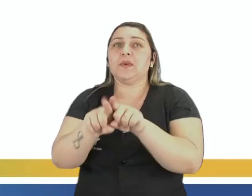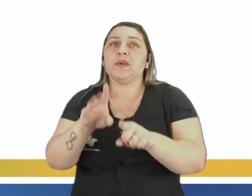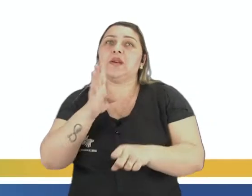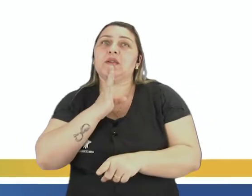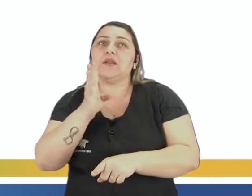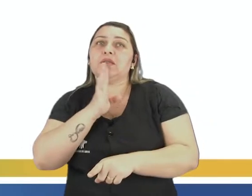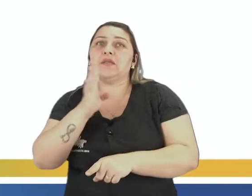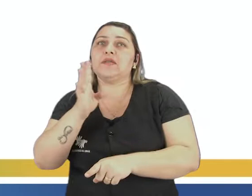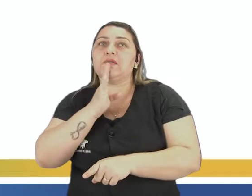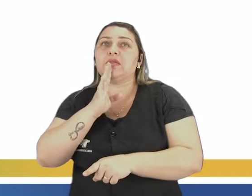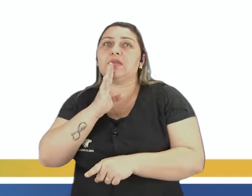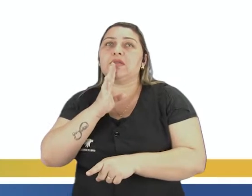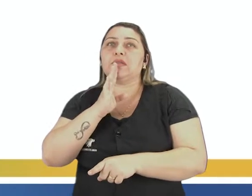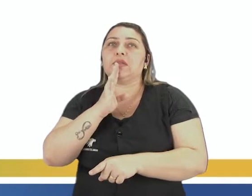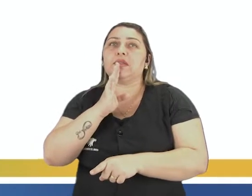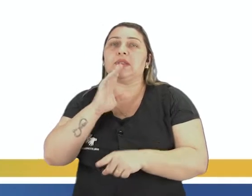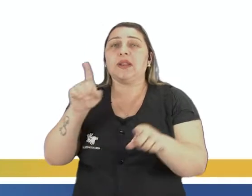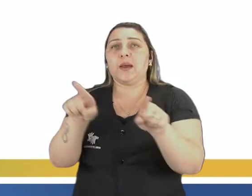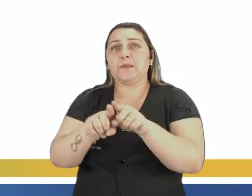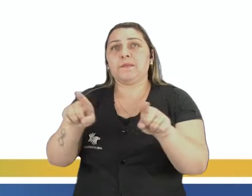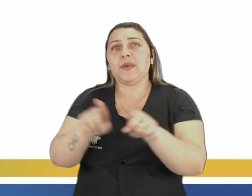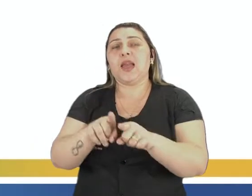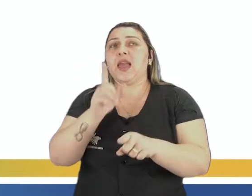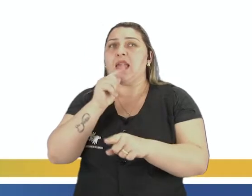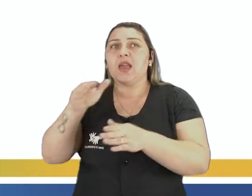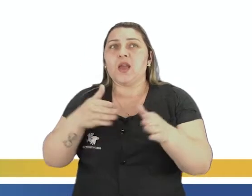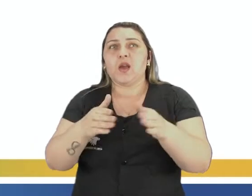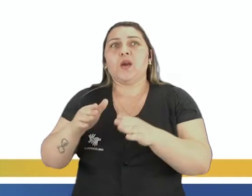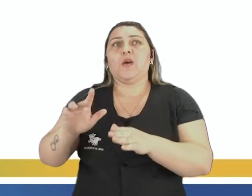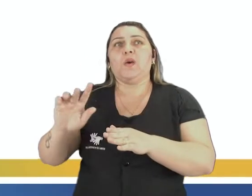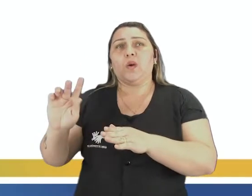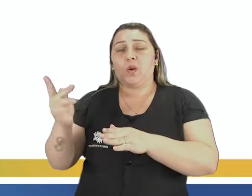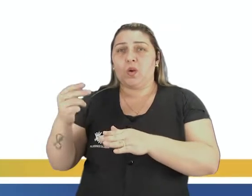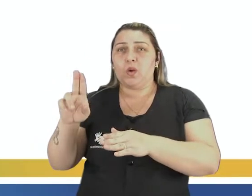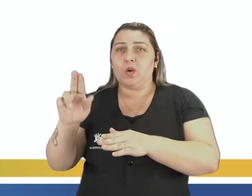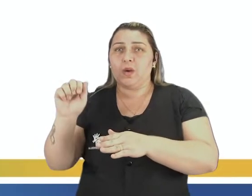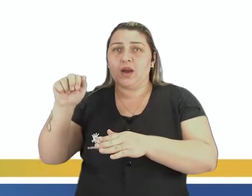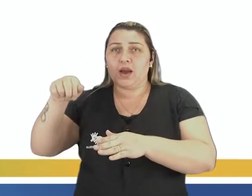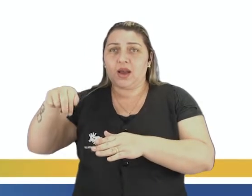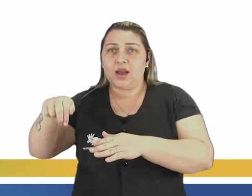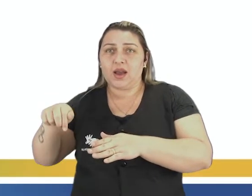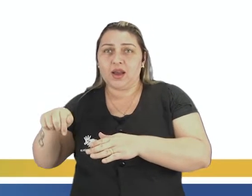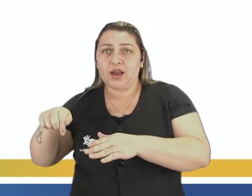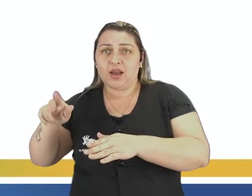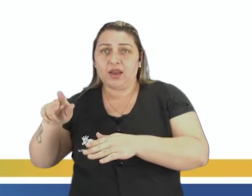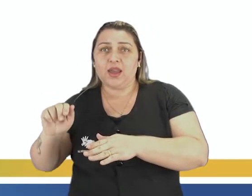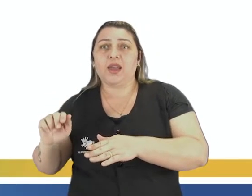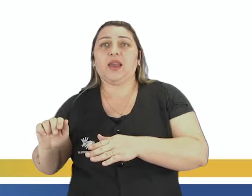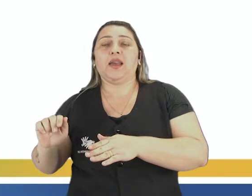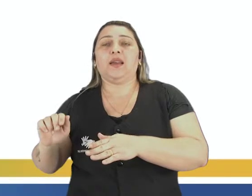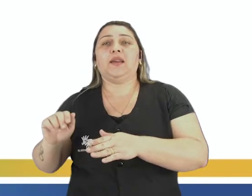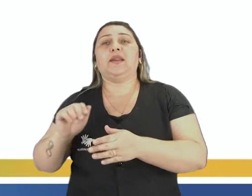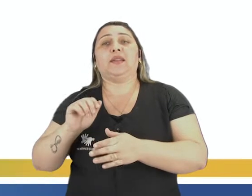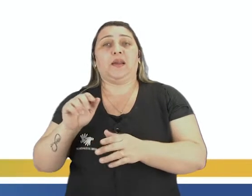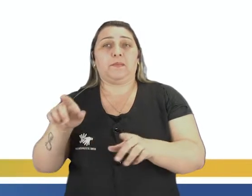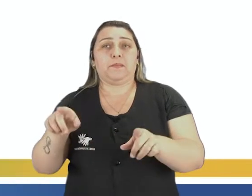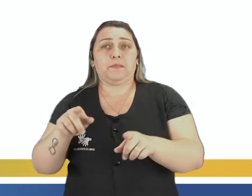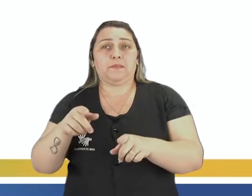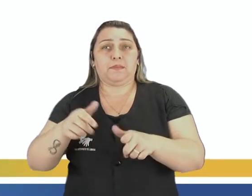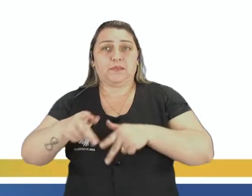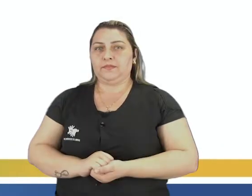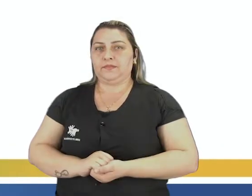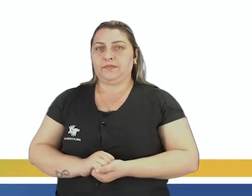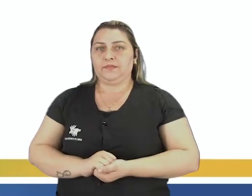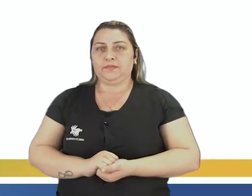como Rio Huanghe. E esse rio ele vai ser extremamente importante para a formação das primeiras comunidades chinesas,